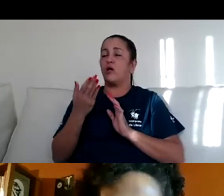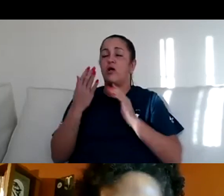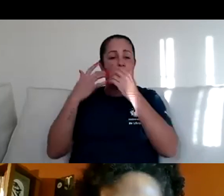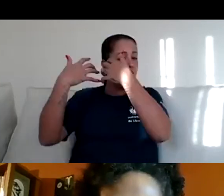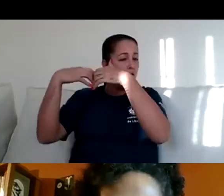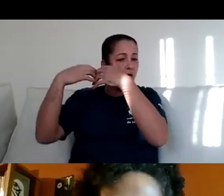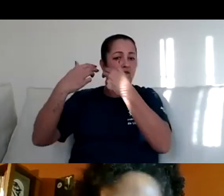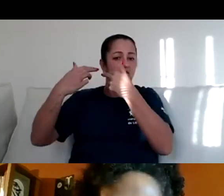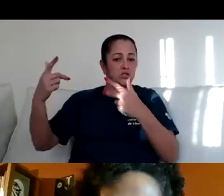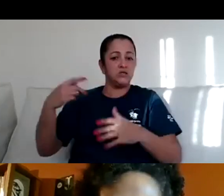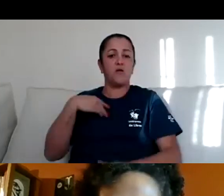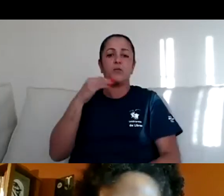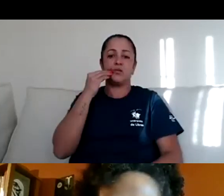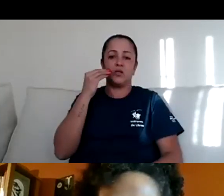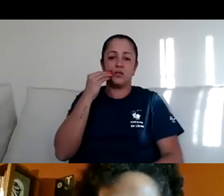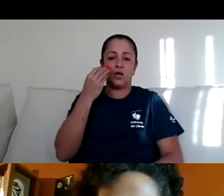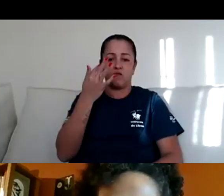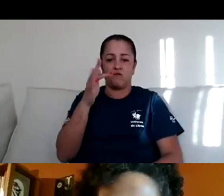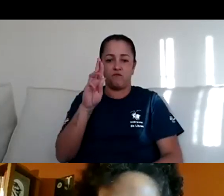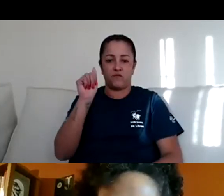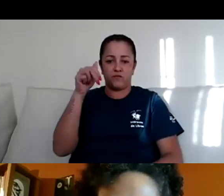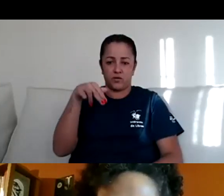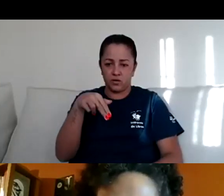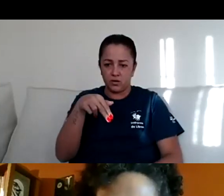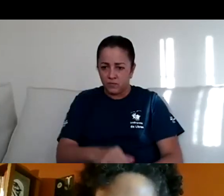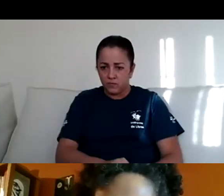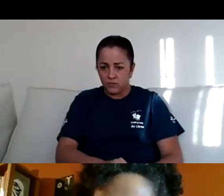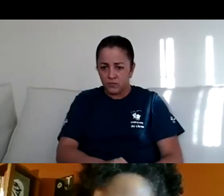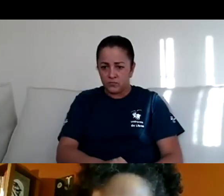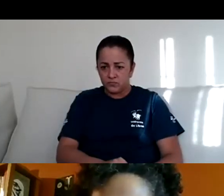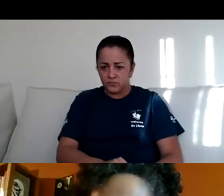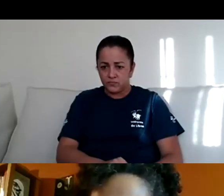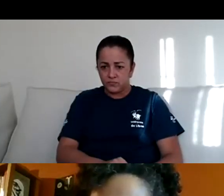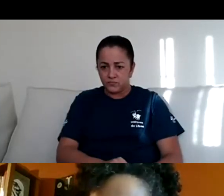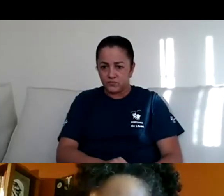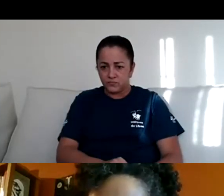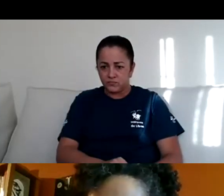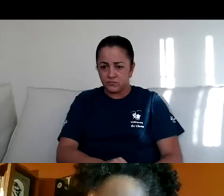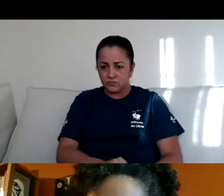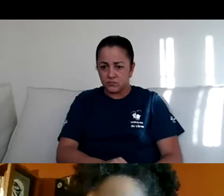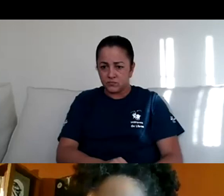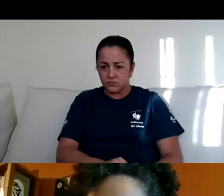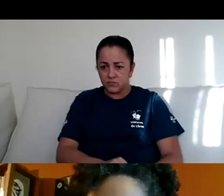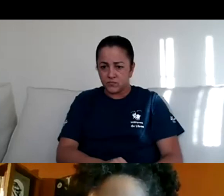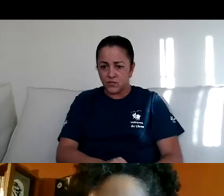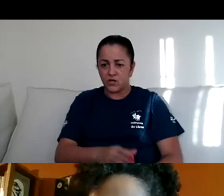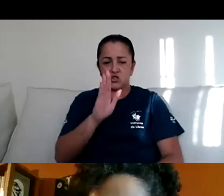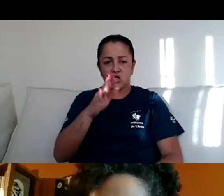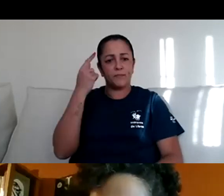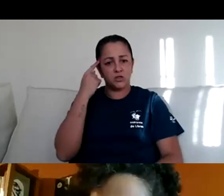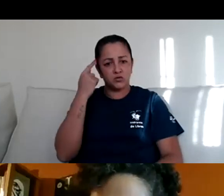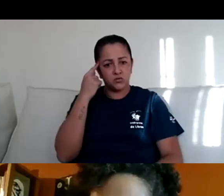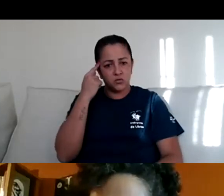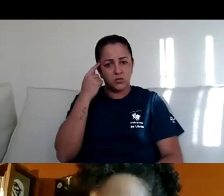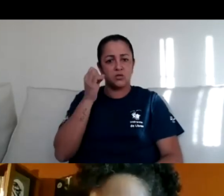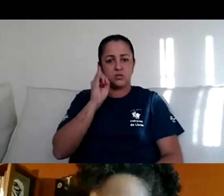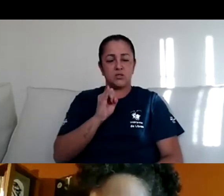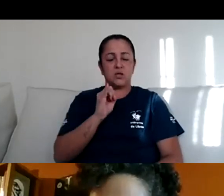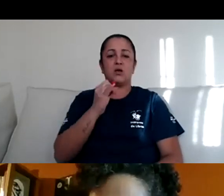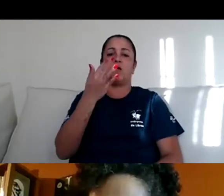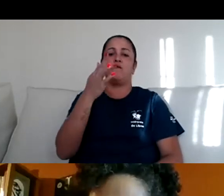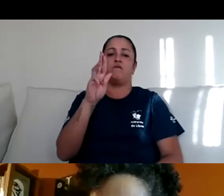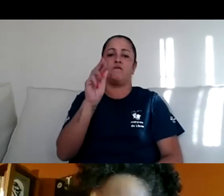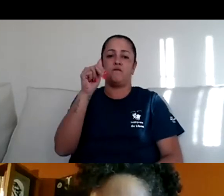tentar a Fran de novo, gente? Ou não? Ou deixamos para... Porque a gente tinha pensado aqui, se a Fran não conseguir